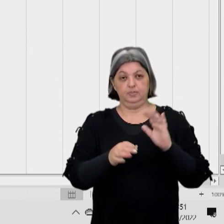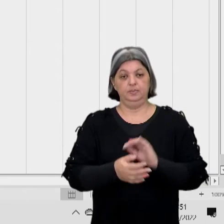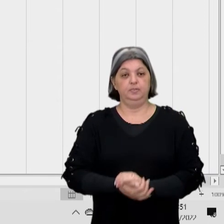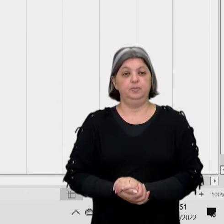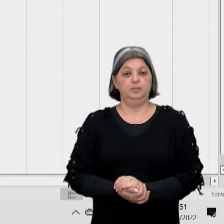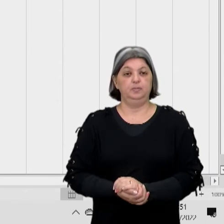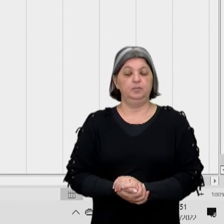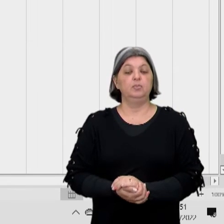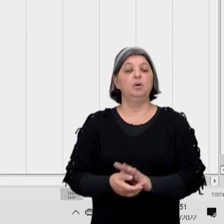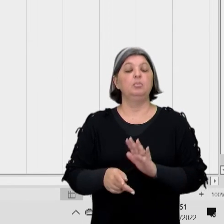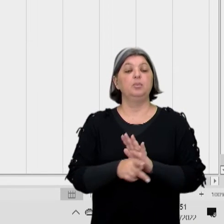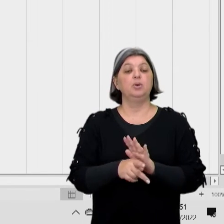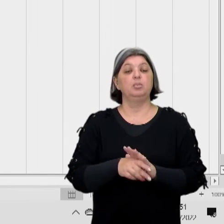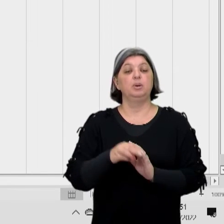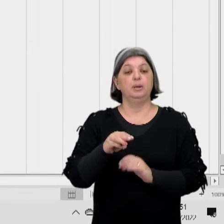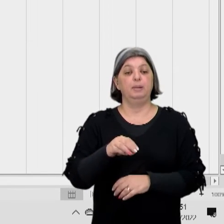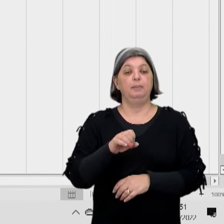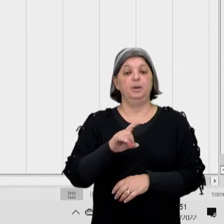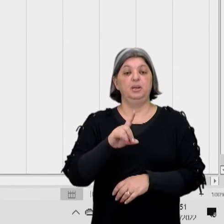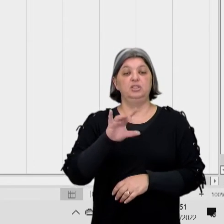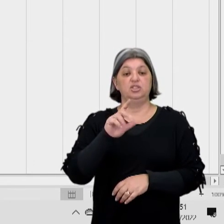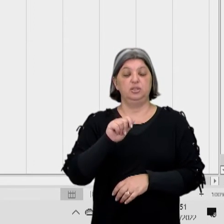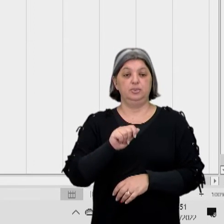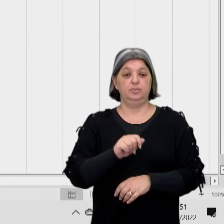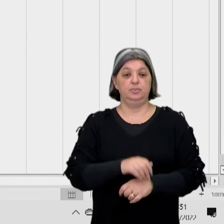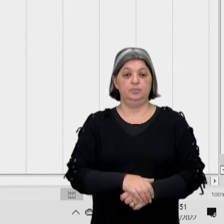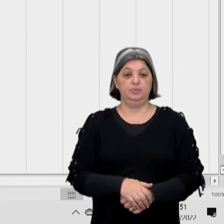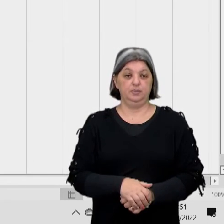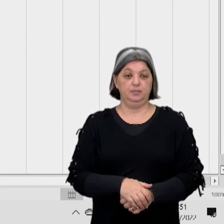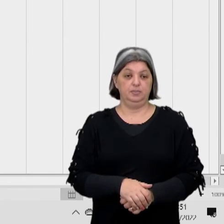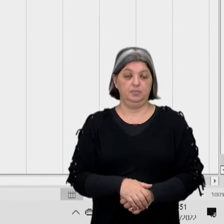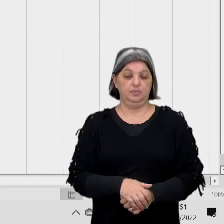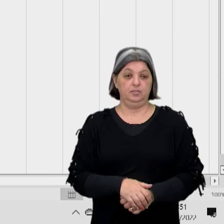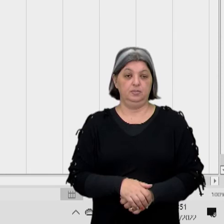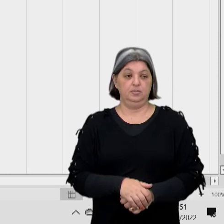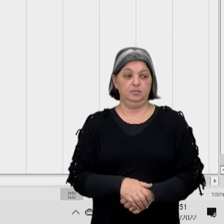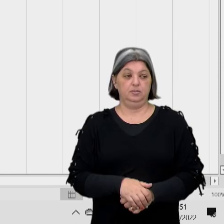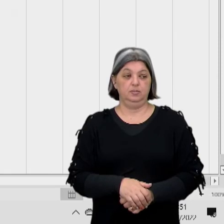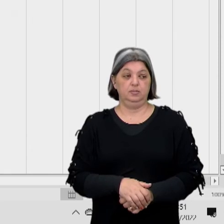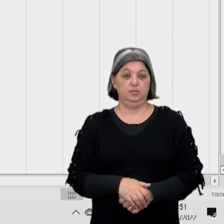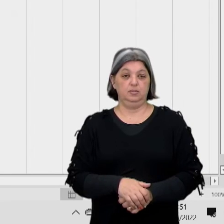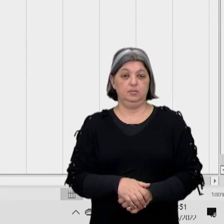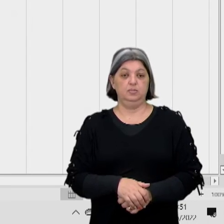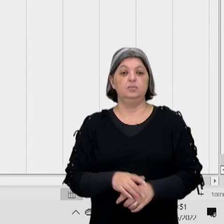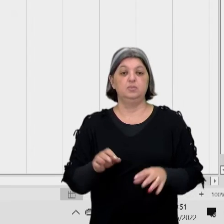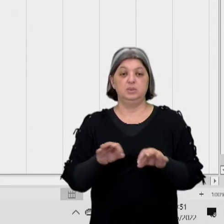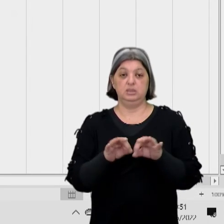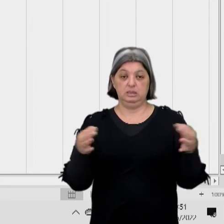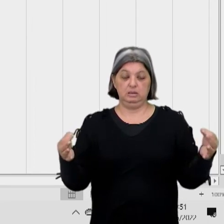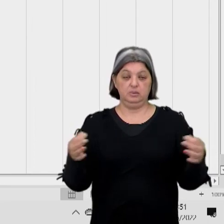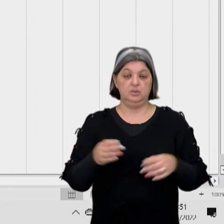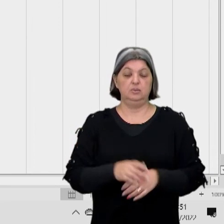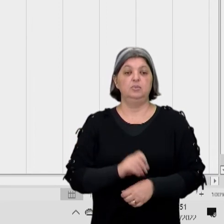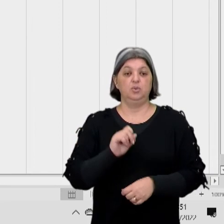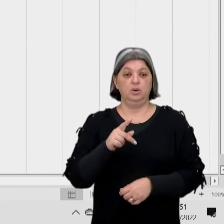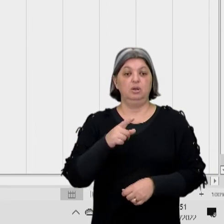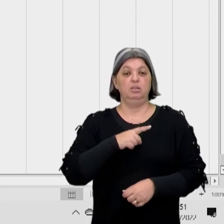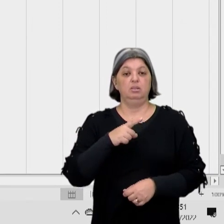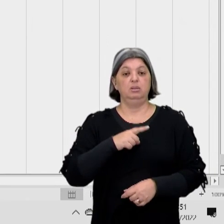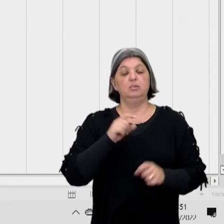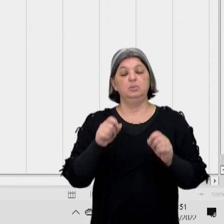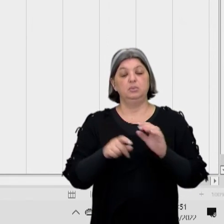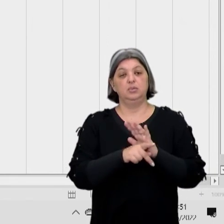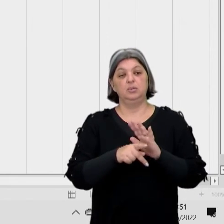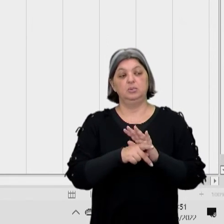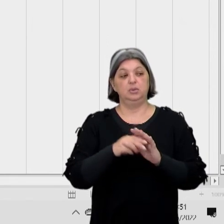o valor médio, né? A média aritmética. No caso, ele calcula a média aritmética simples, tá ok? Então temos a média, vamos fazer o